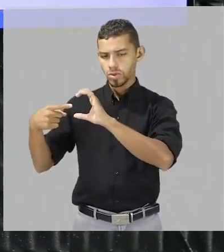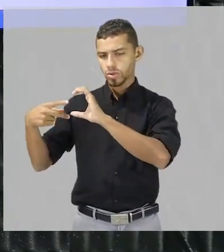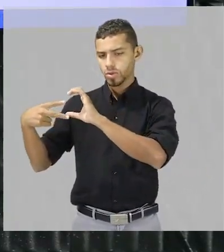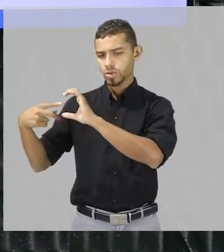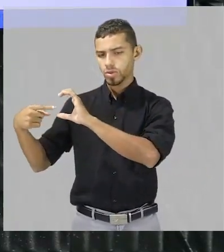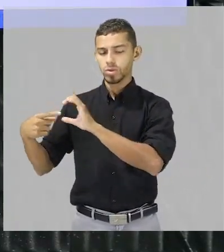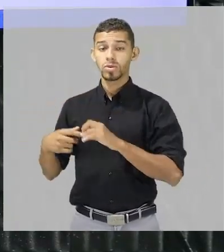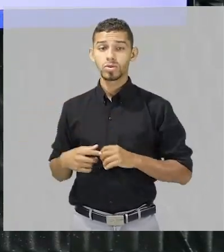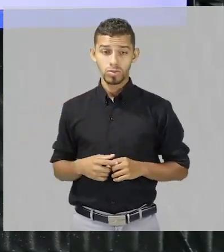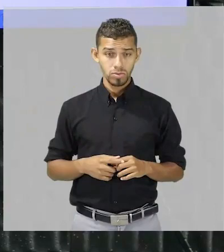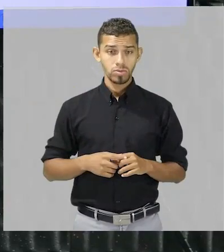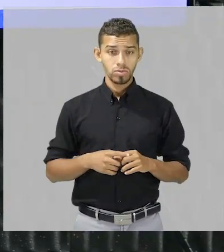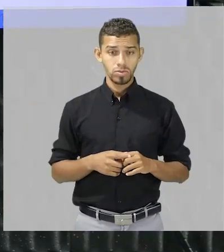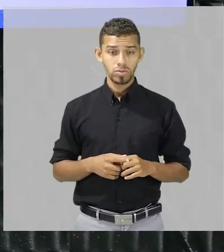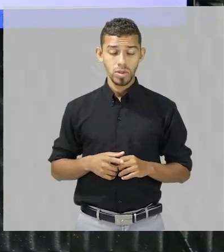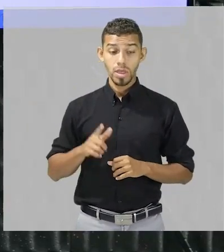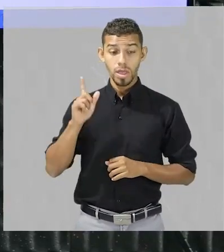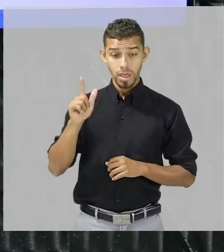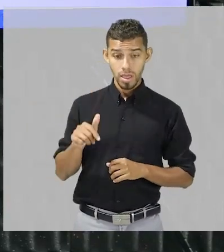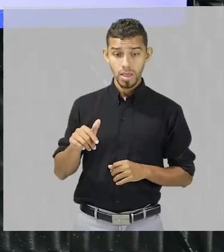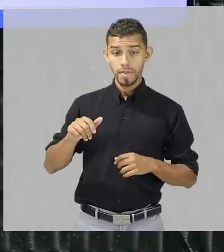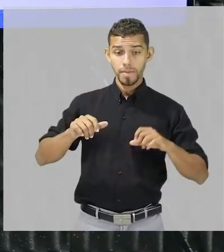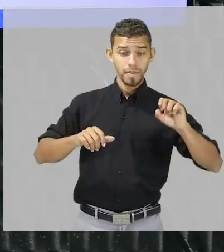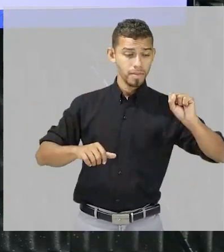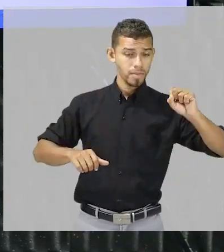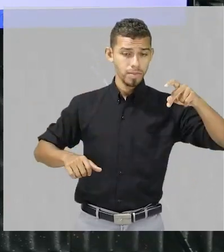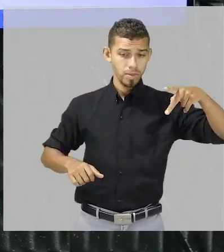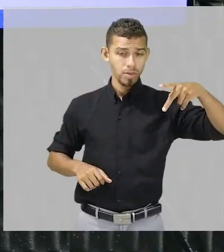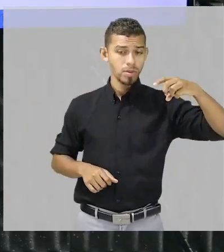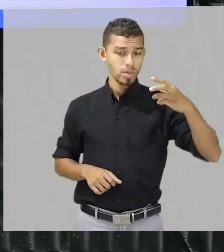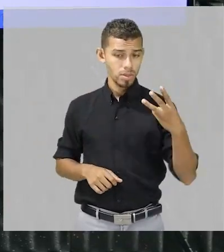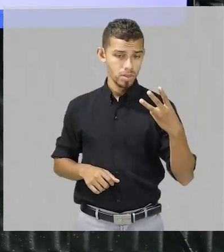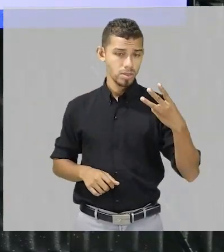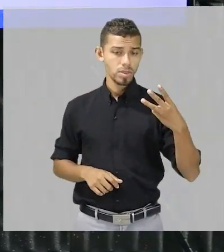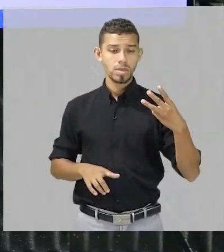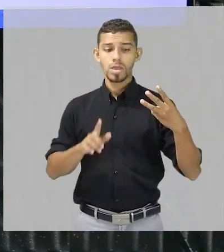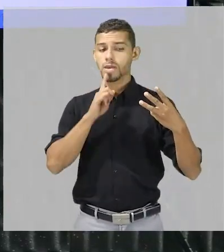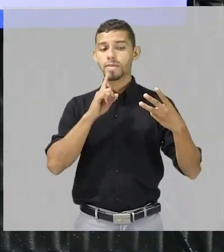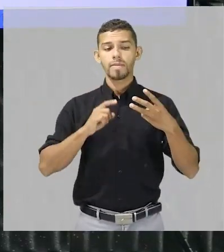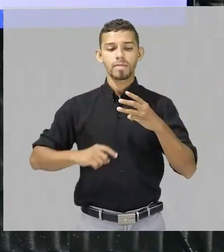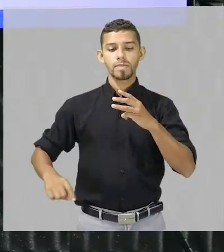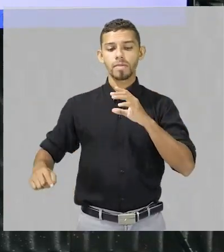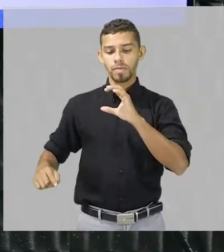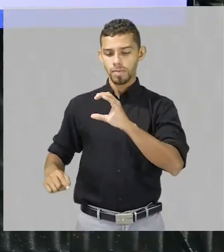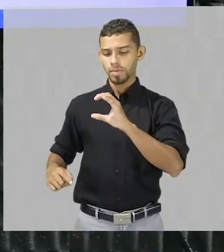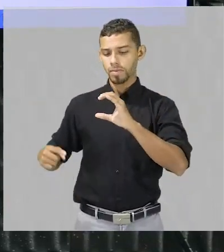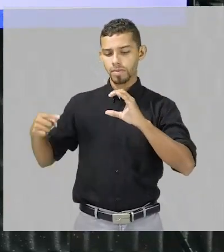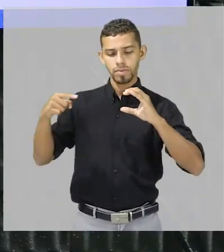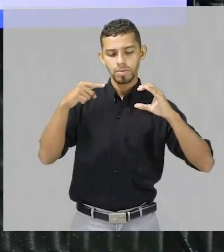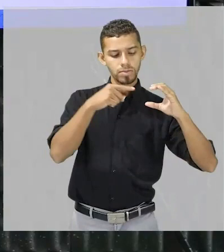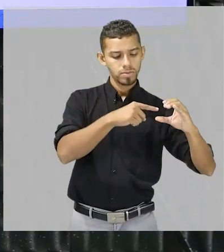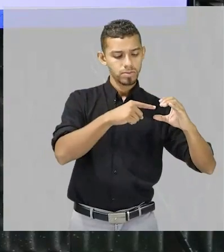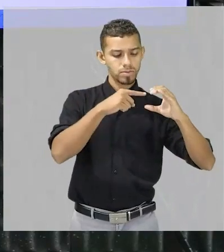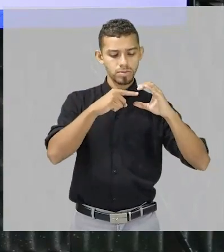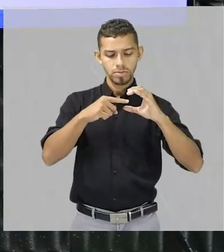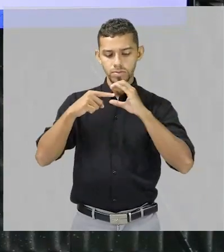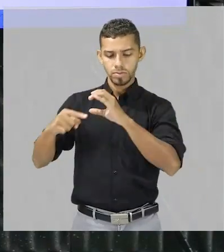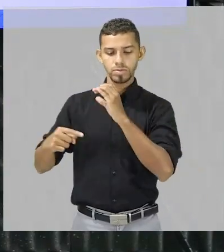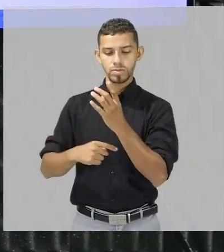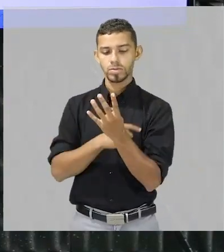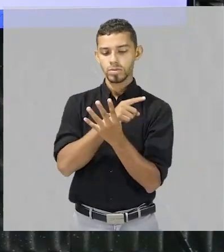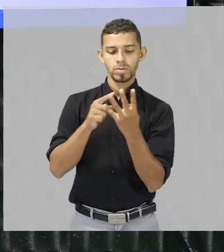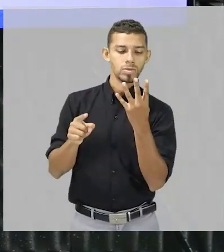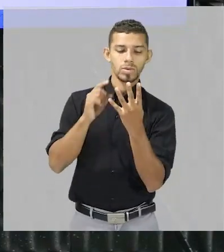conjugadas. Hibridação sp3 está ligado a carbonos com 4 ligações simples, os carbonos